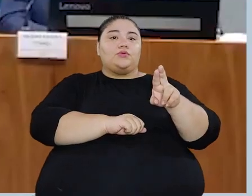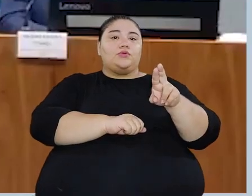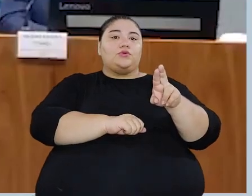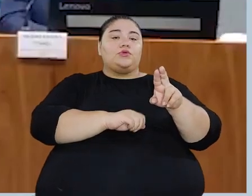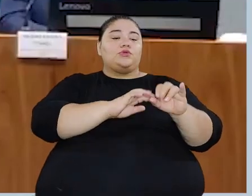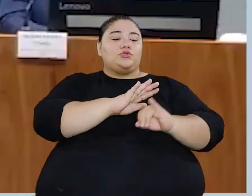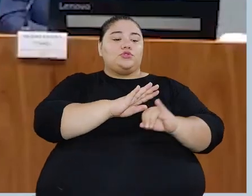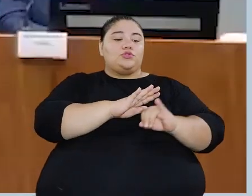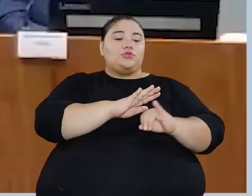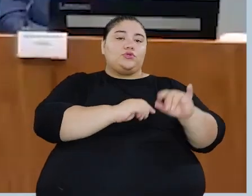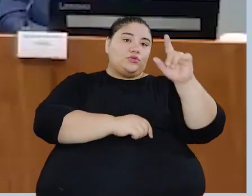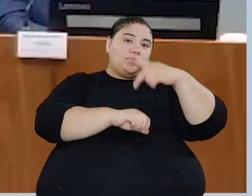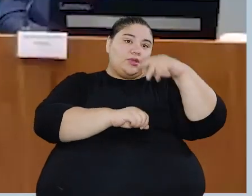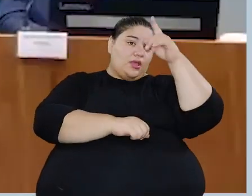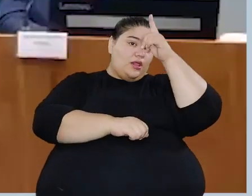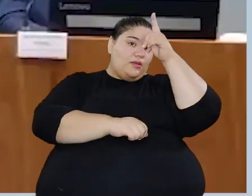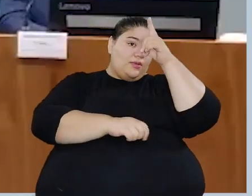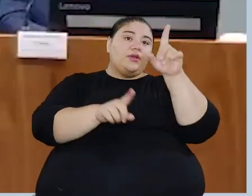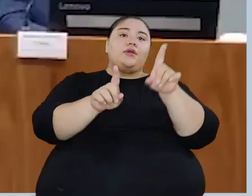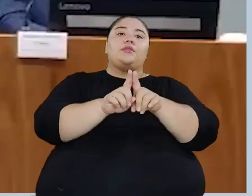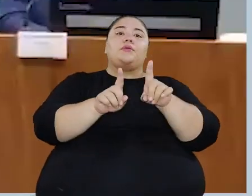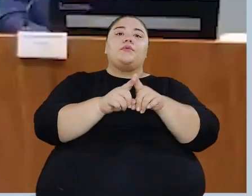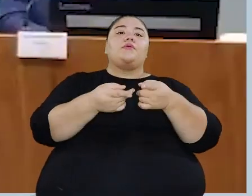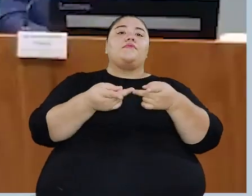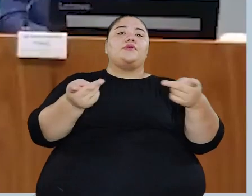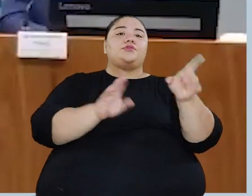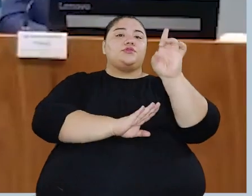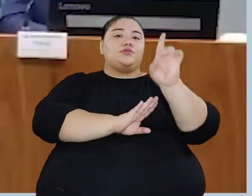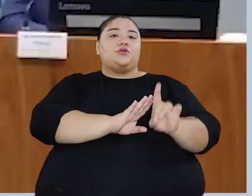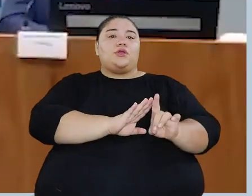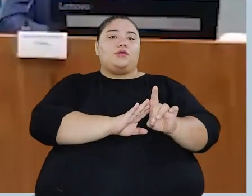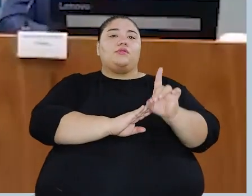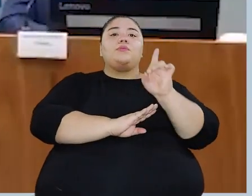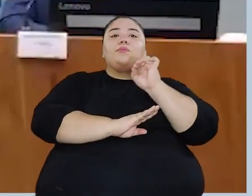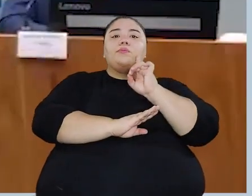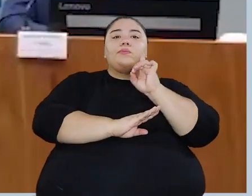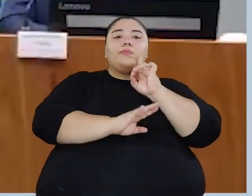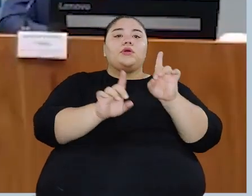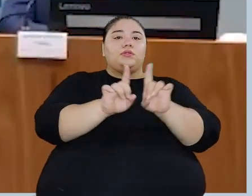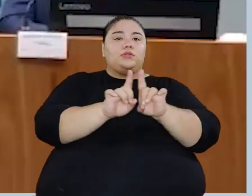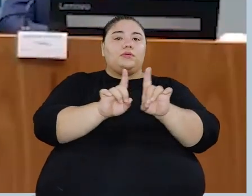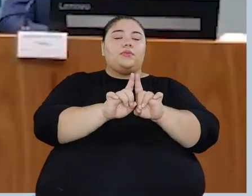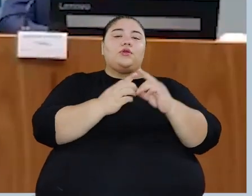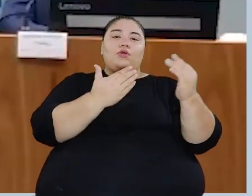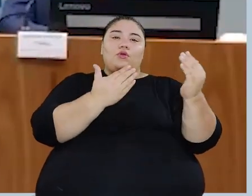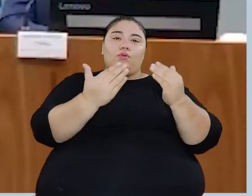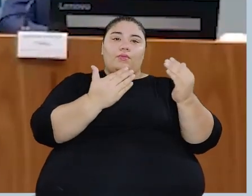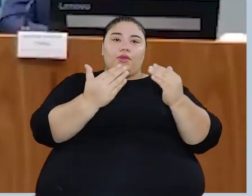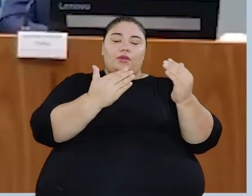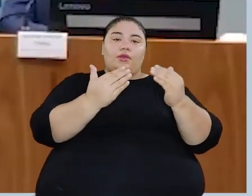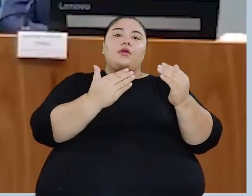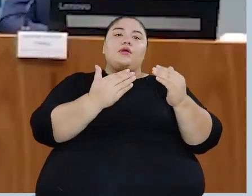de Hamburgo, na Alemanha, e foi professor visitante do Instituto de Direito Europeu e Comparado da Faculdade de Direito de Oxford, no Reino